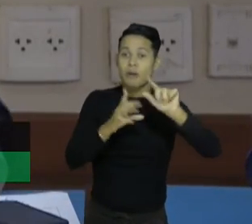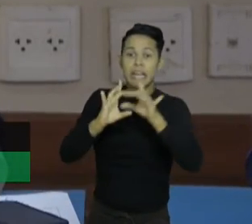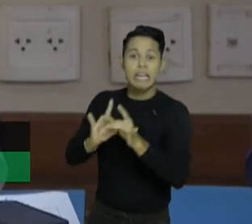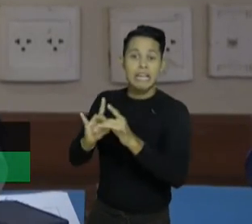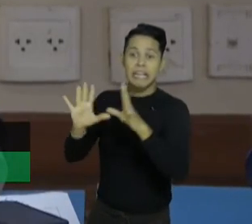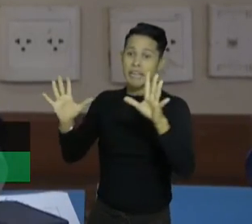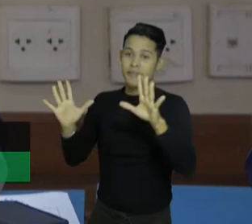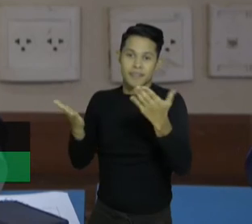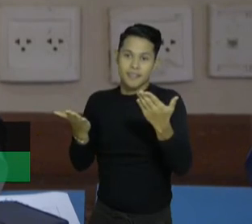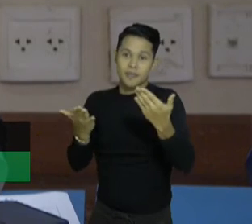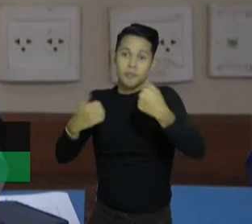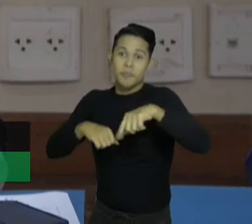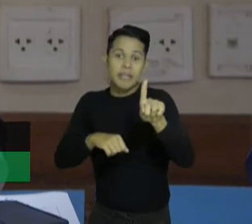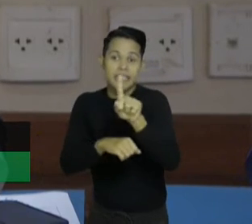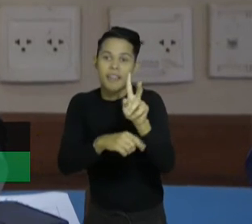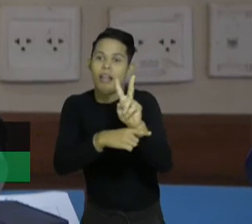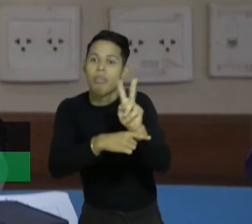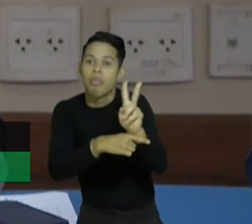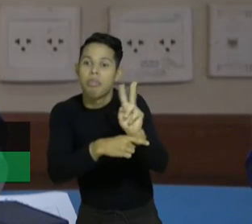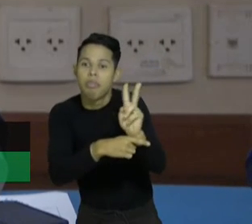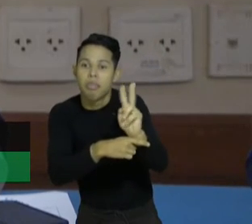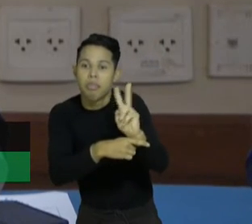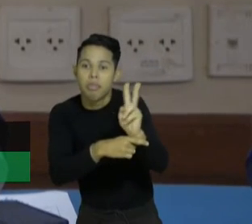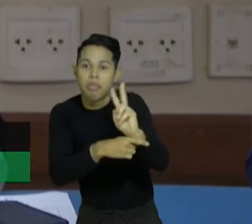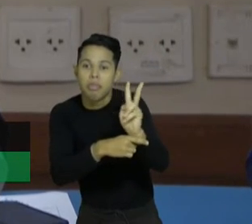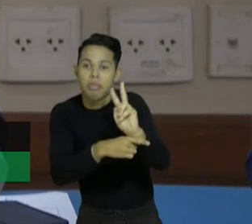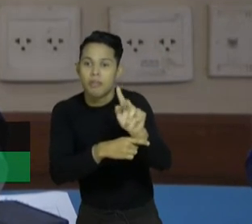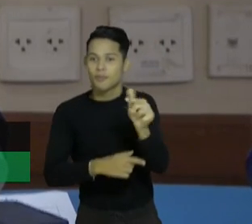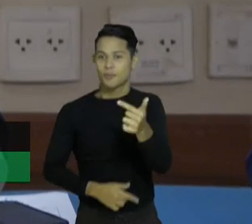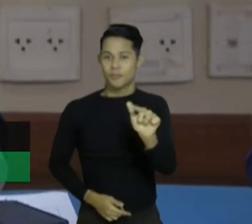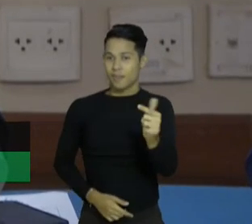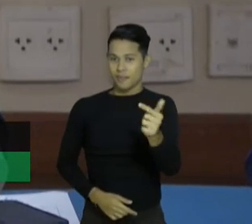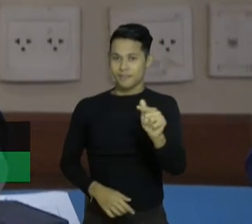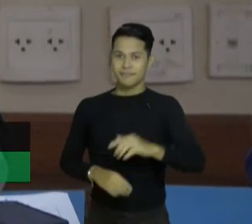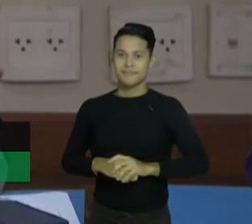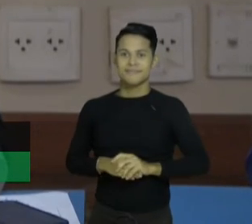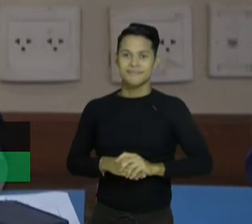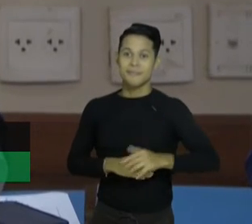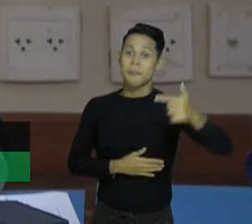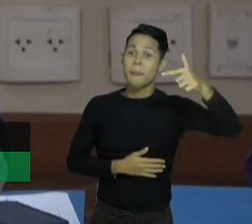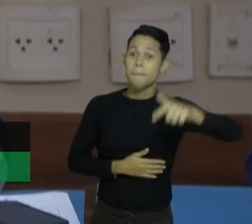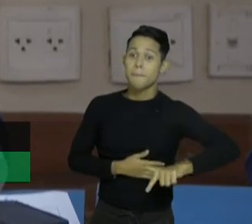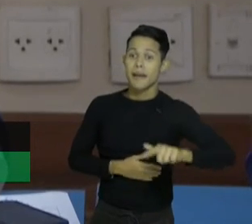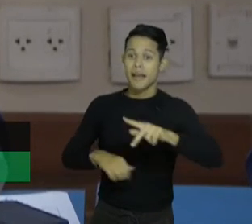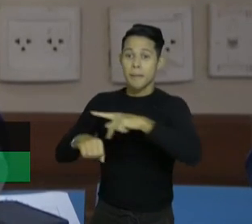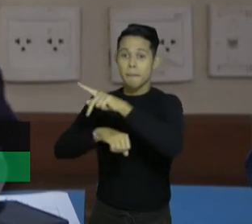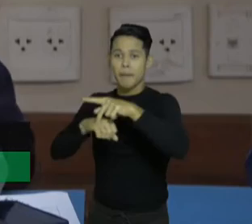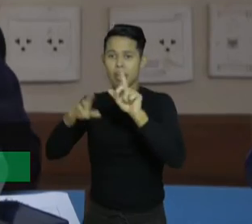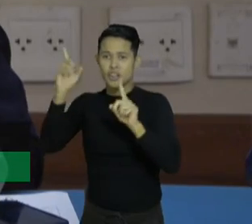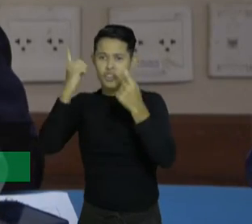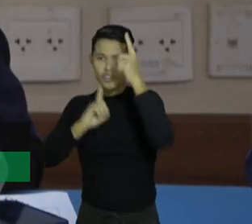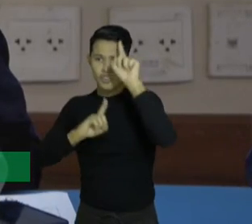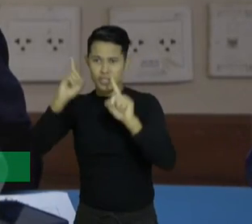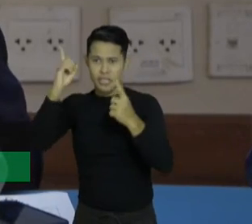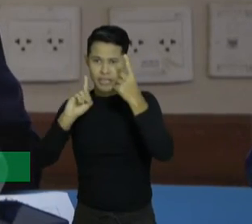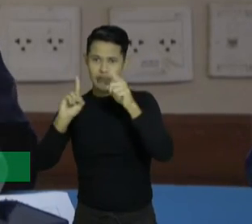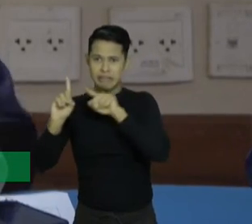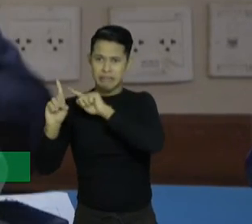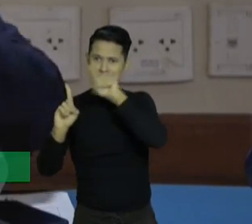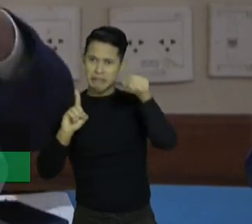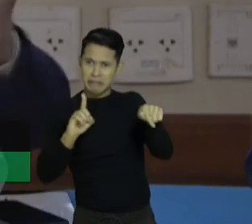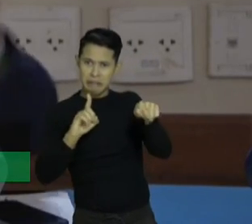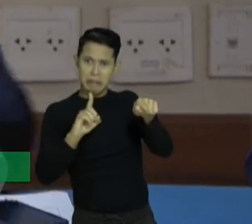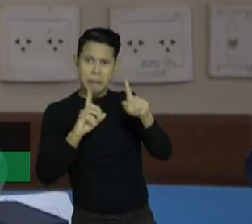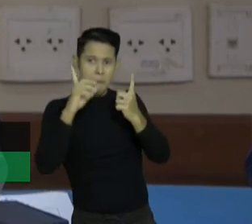de de fiscalização mais acentuada o Chile também não deu bola pro Tratado Mercosul